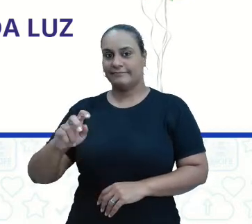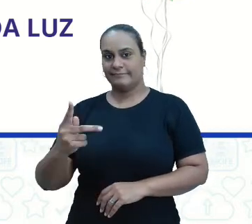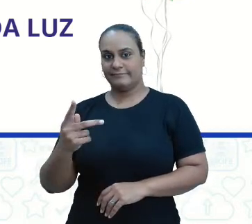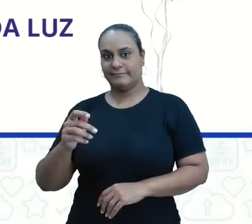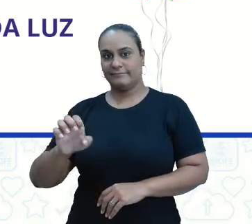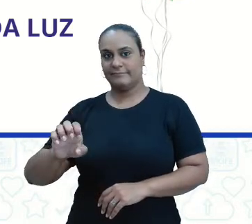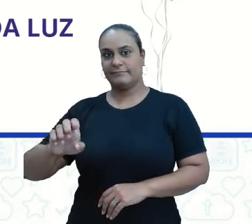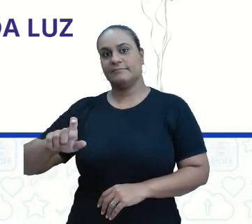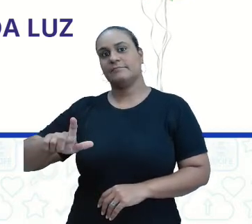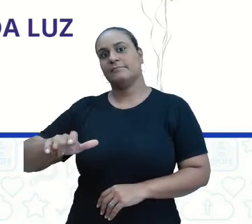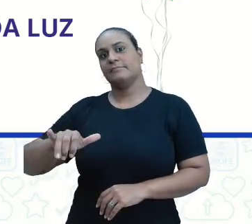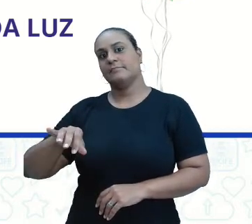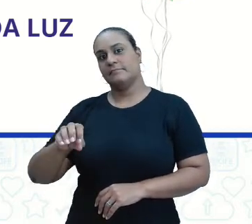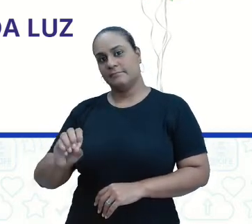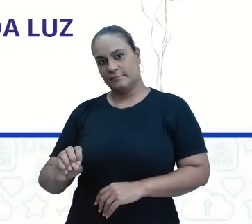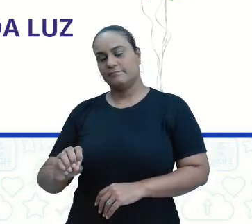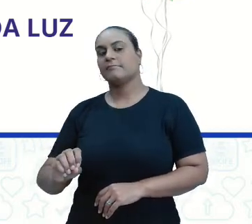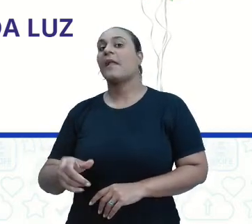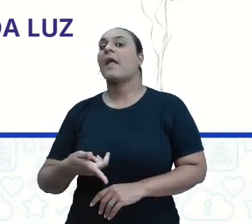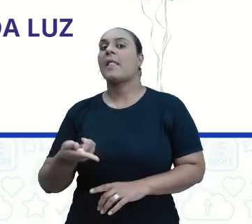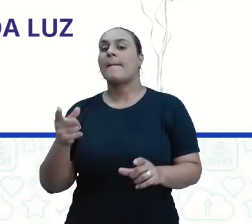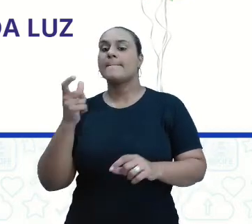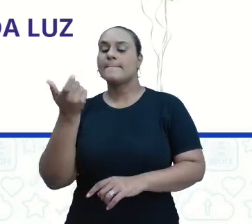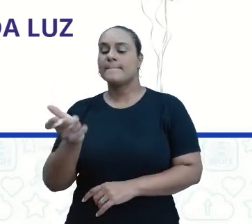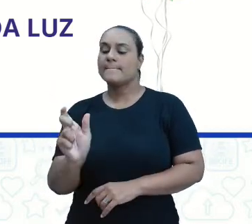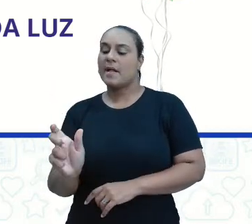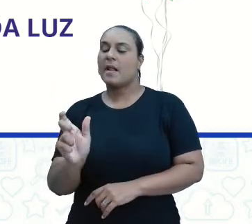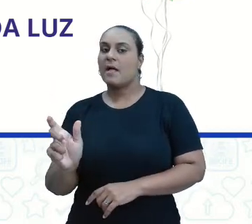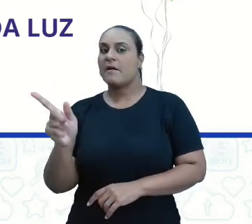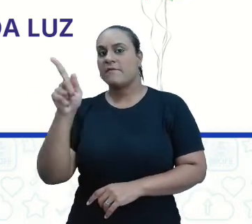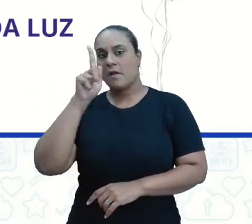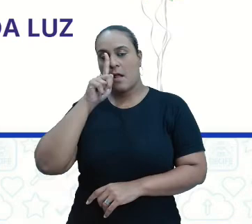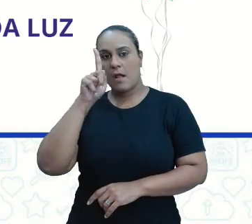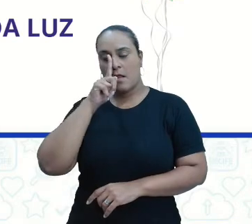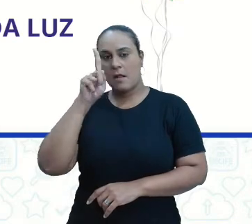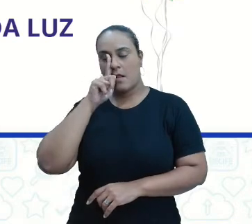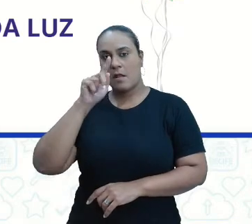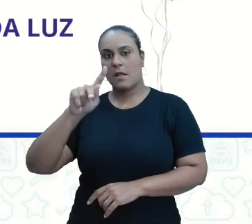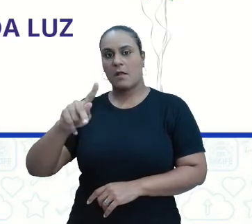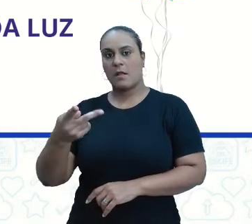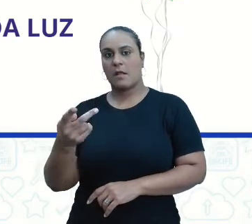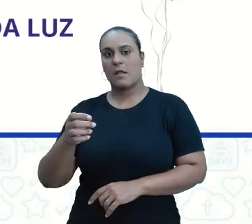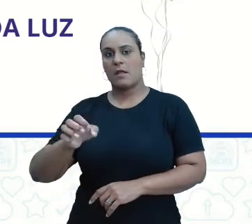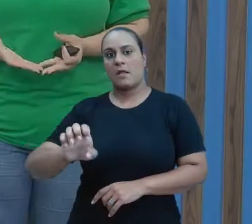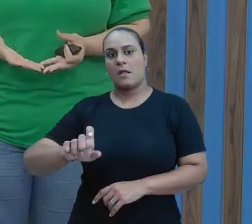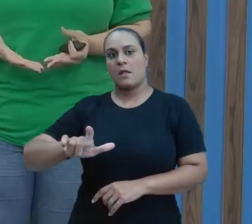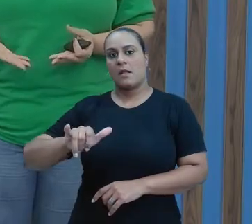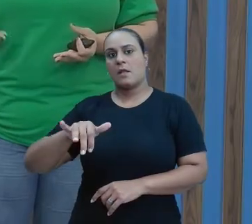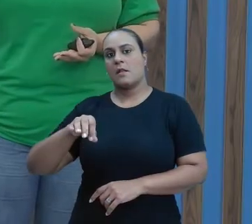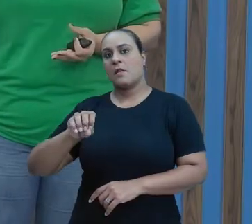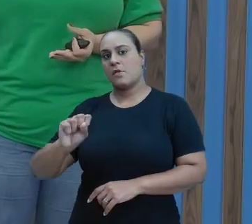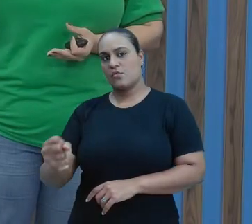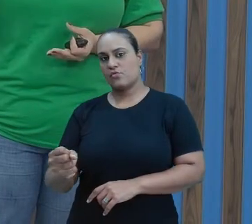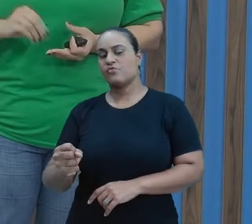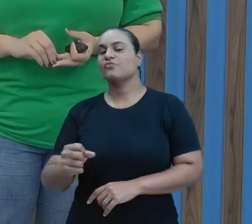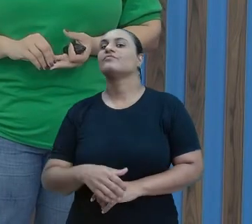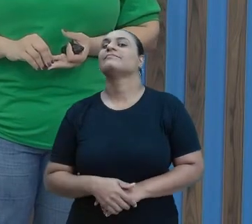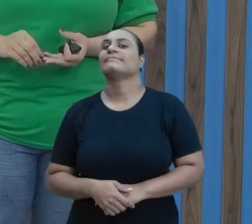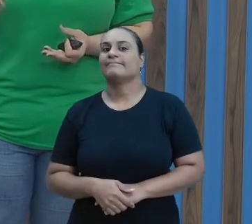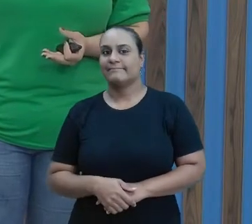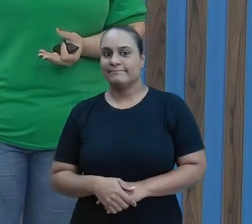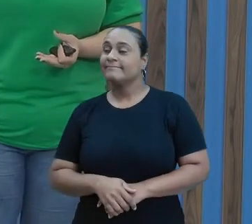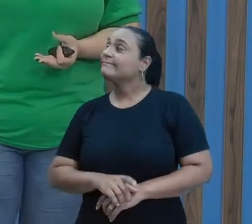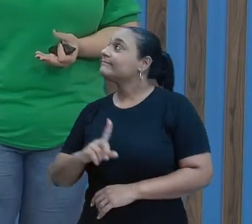grego hélios, né, gente? Então, ó, Sol, né? Nosso astro-rei aí. Então, olha a